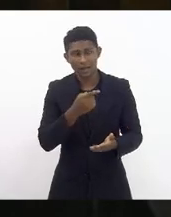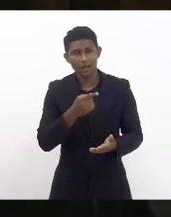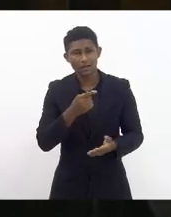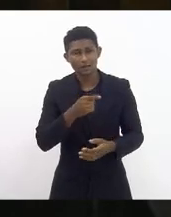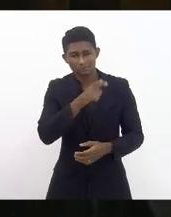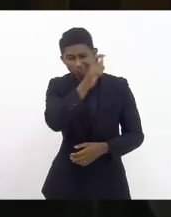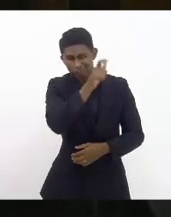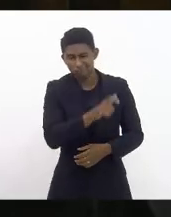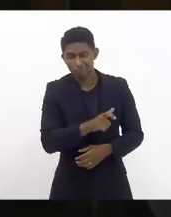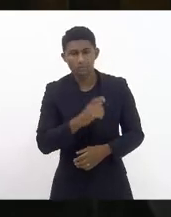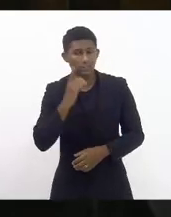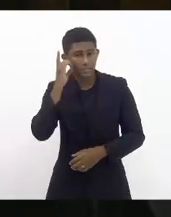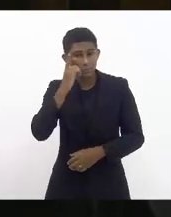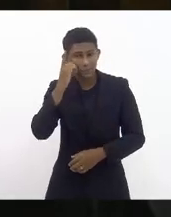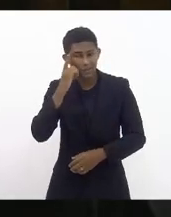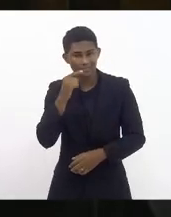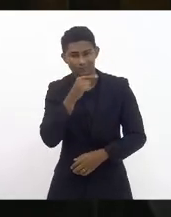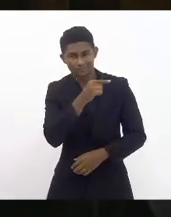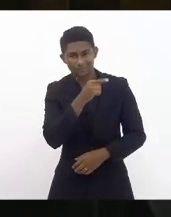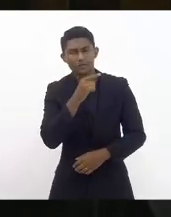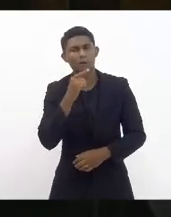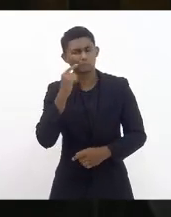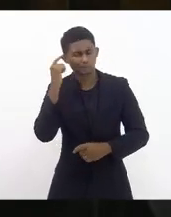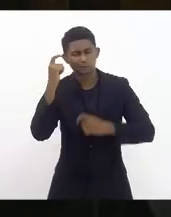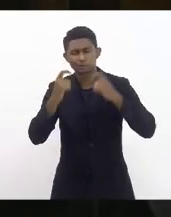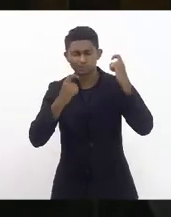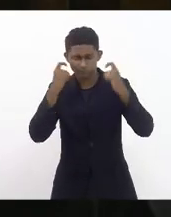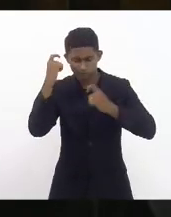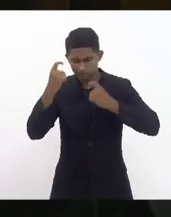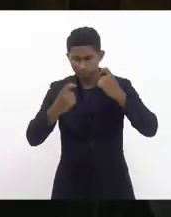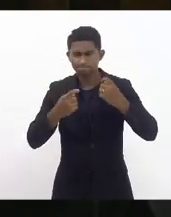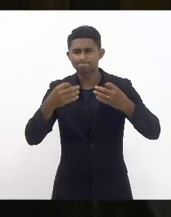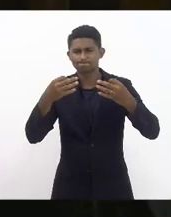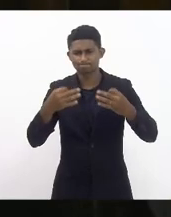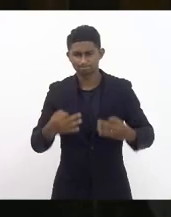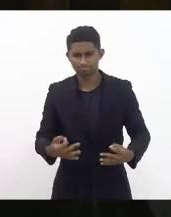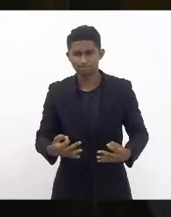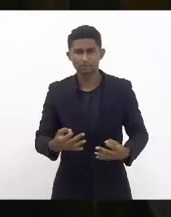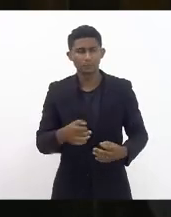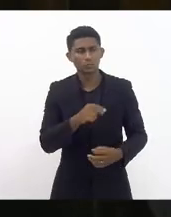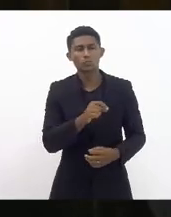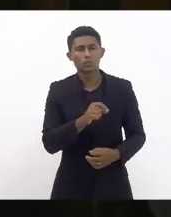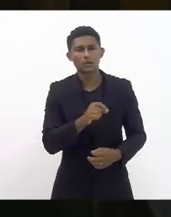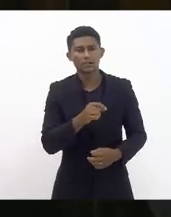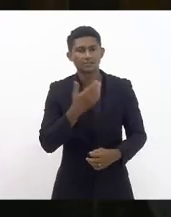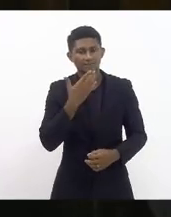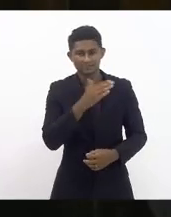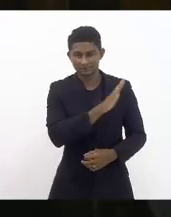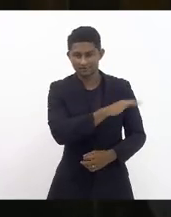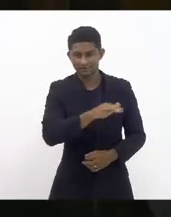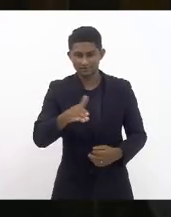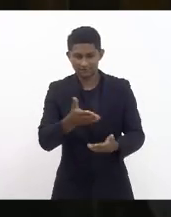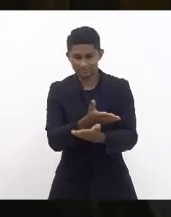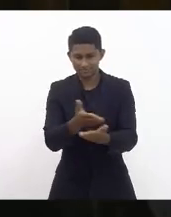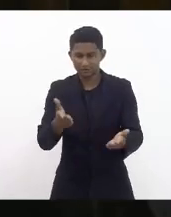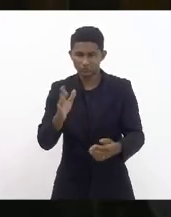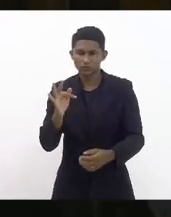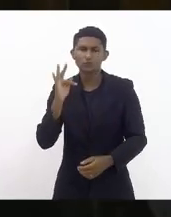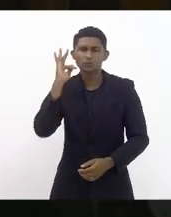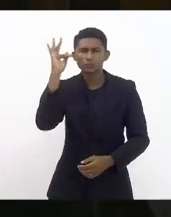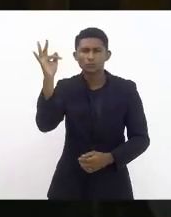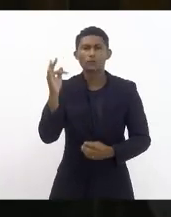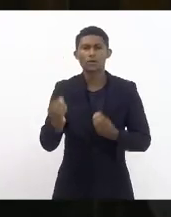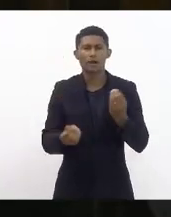preocupada com o futuro das nossas crianças, quer